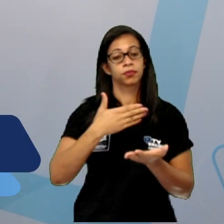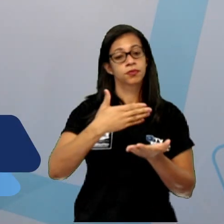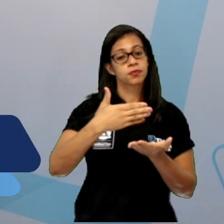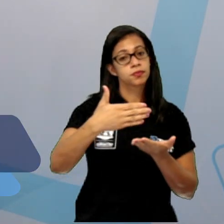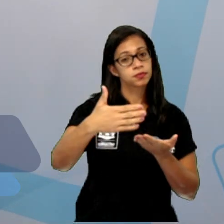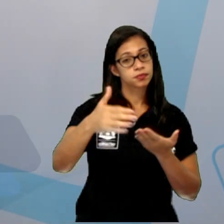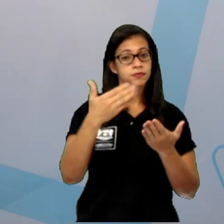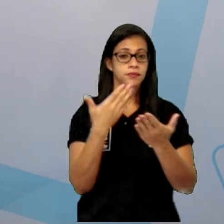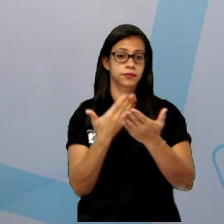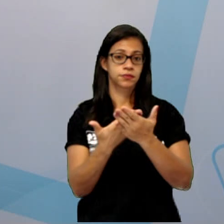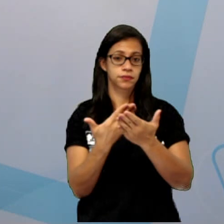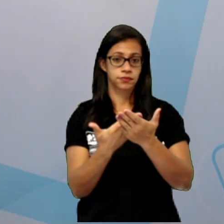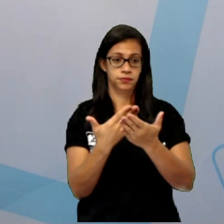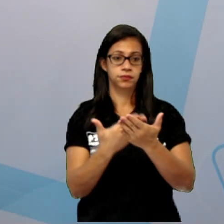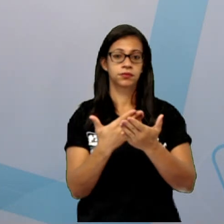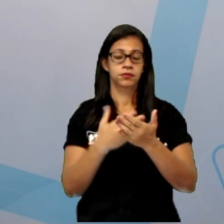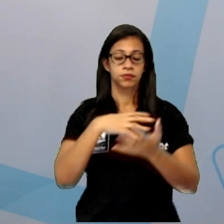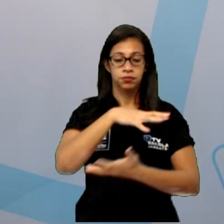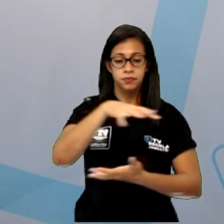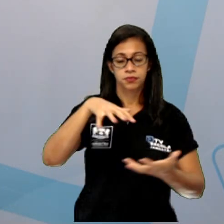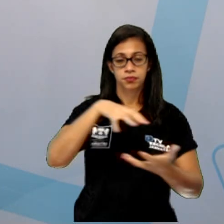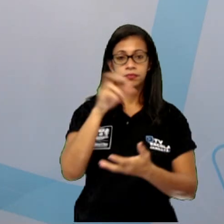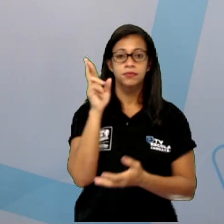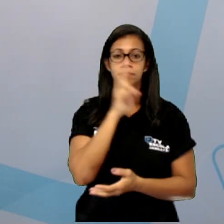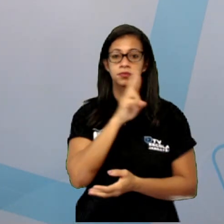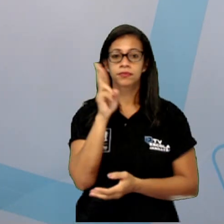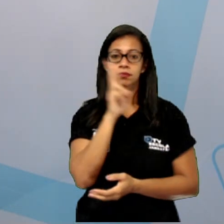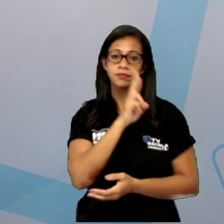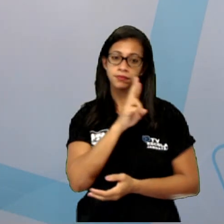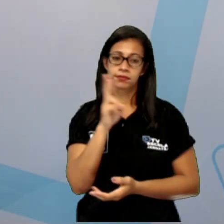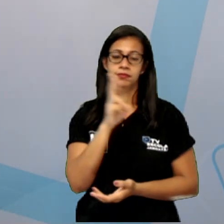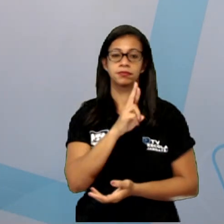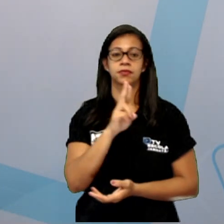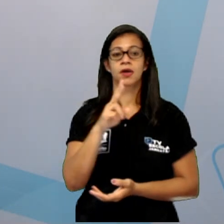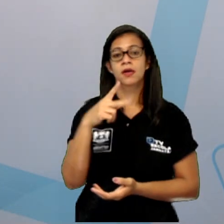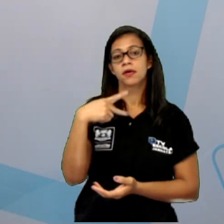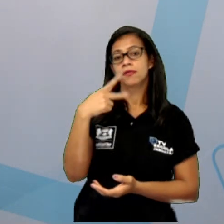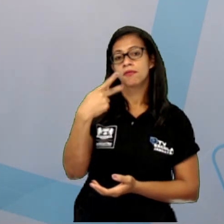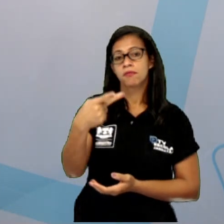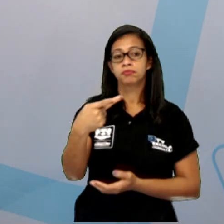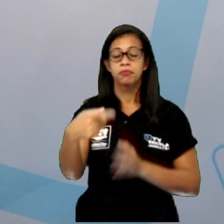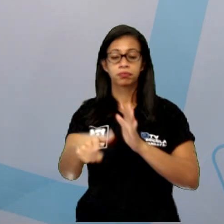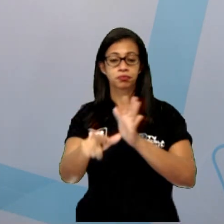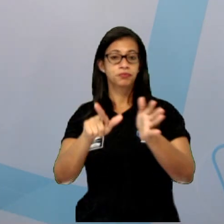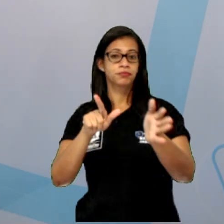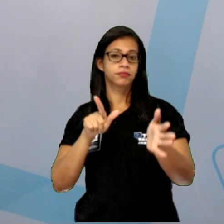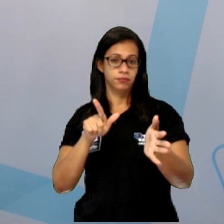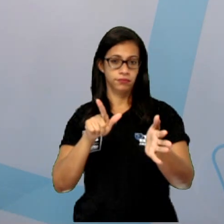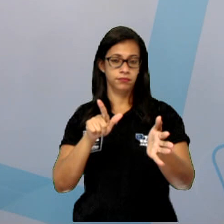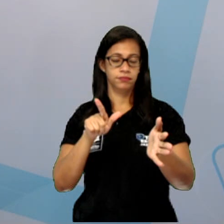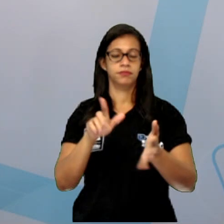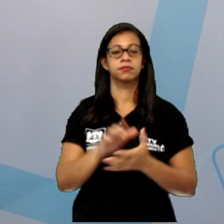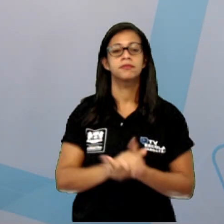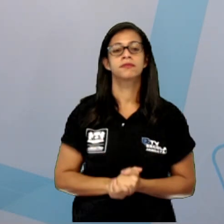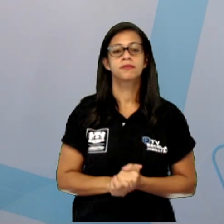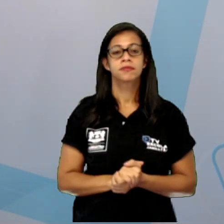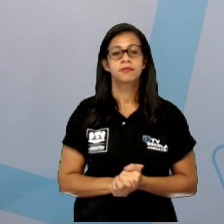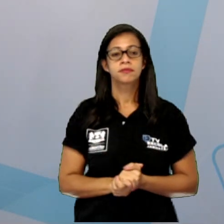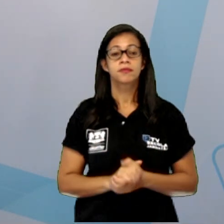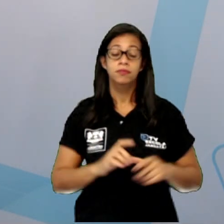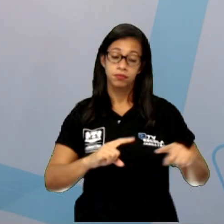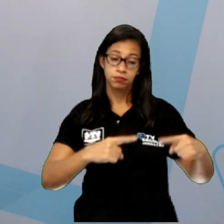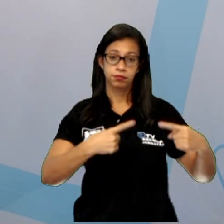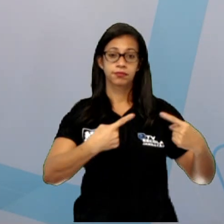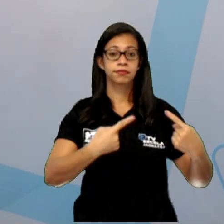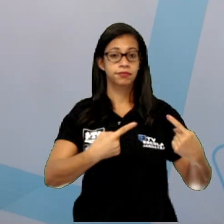sobre a Revolução Russa, falamos sobre os antecedentes. Naquela oportunidade eu deixei para vocês um